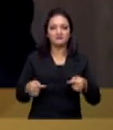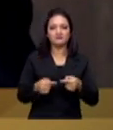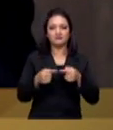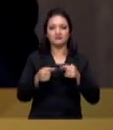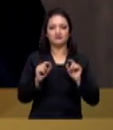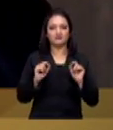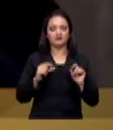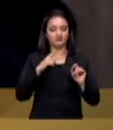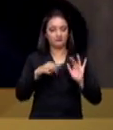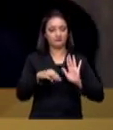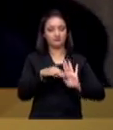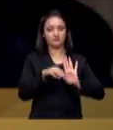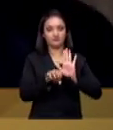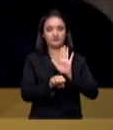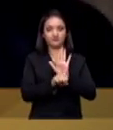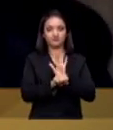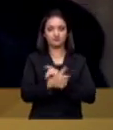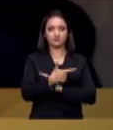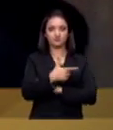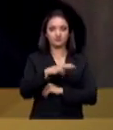elas, no mandado de segurança